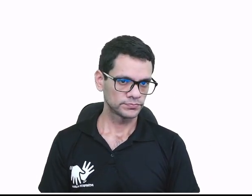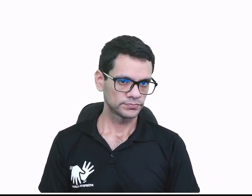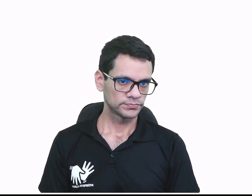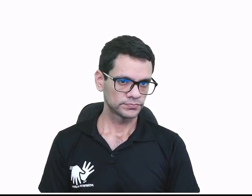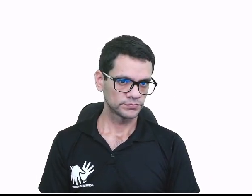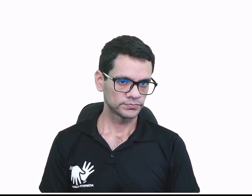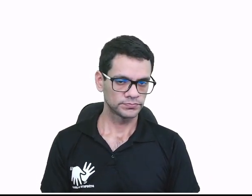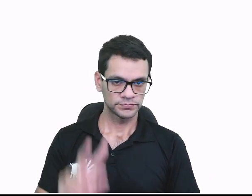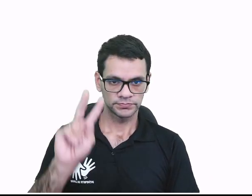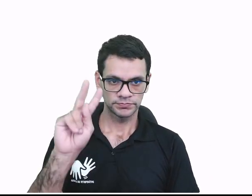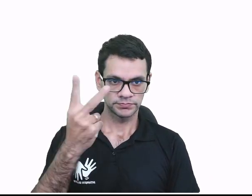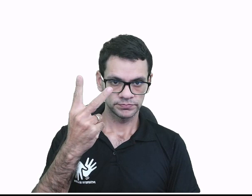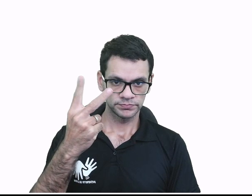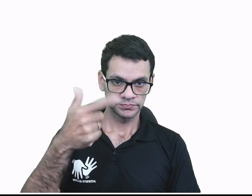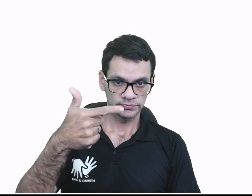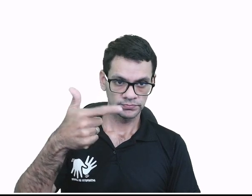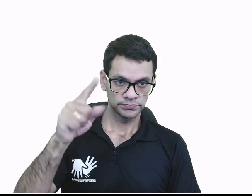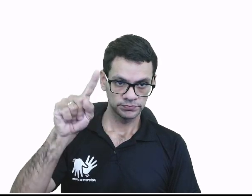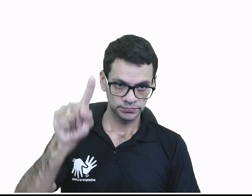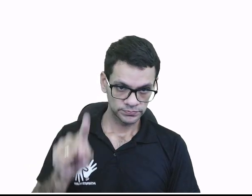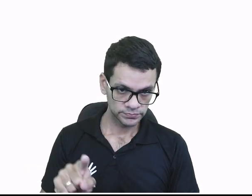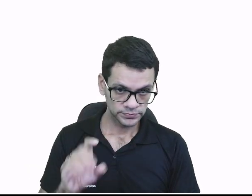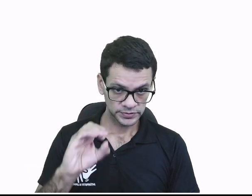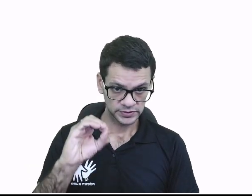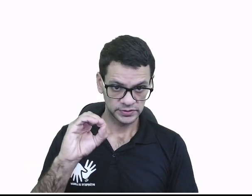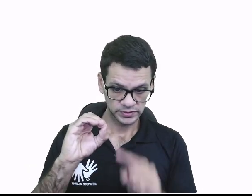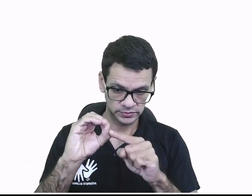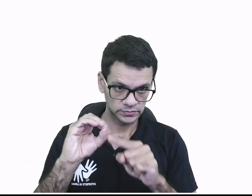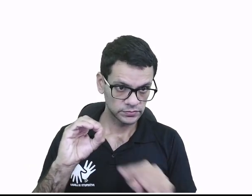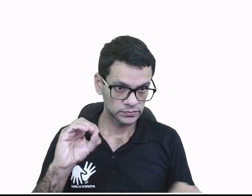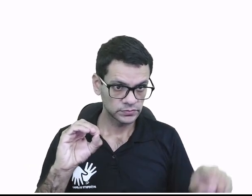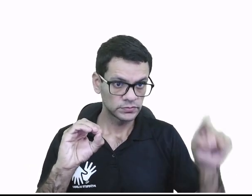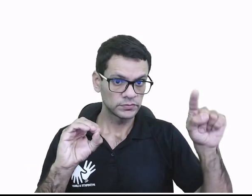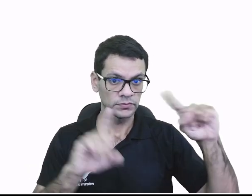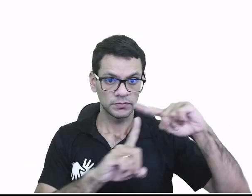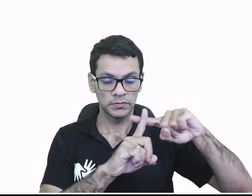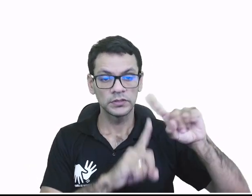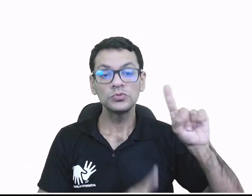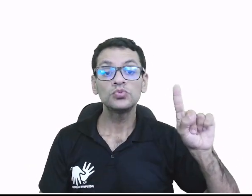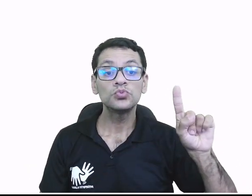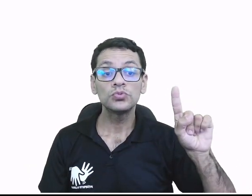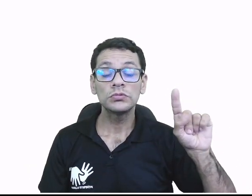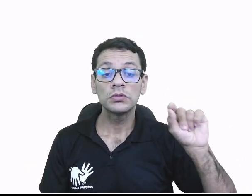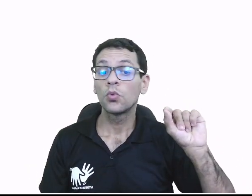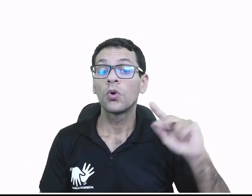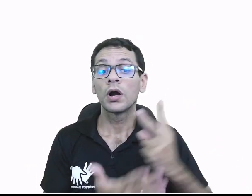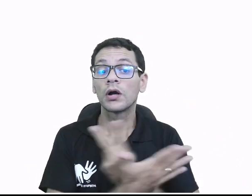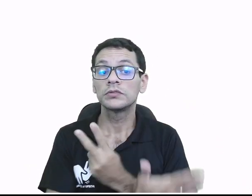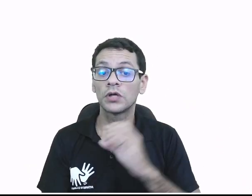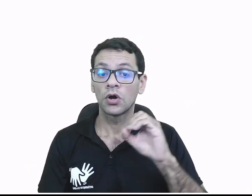E aqui, o hidrogênio, de 0 passou para mais 1. Ele sofreu uma